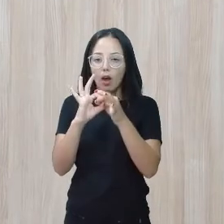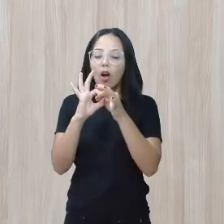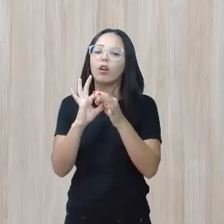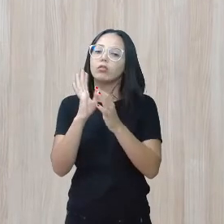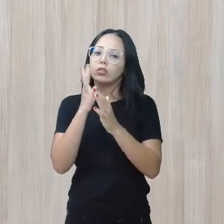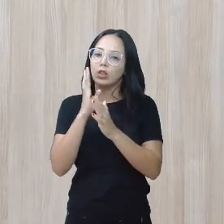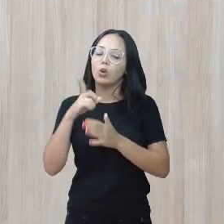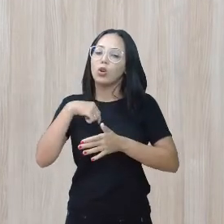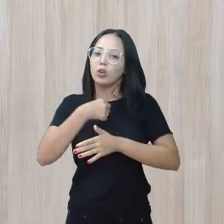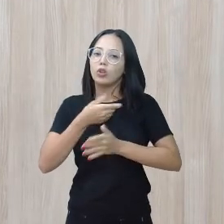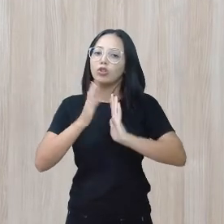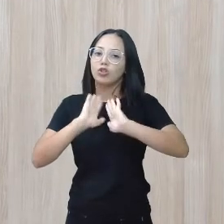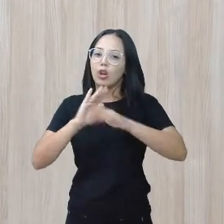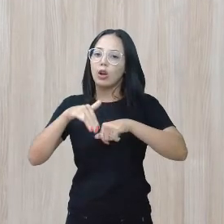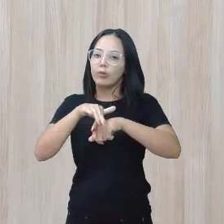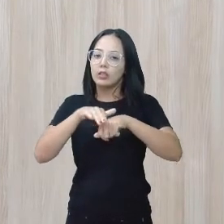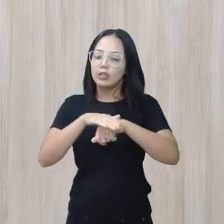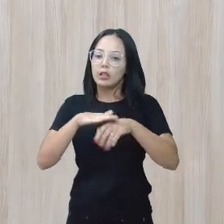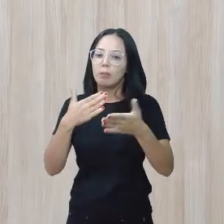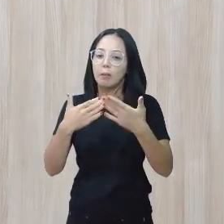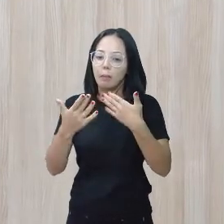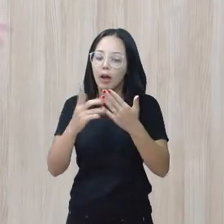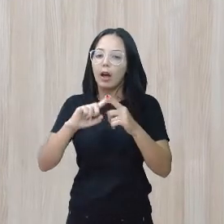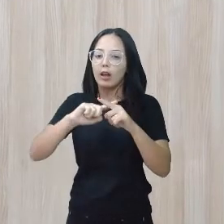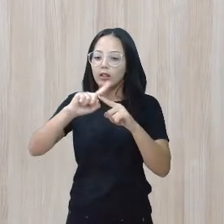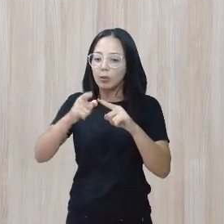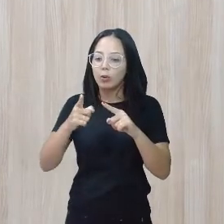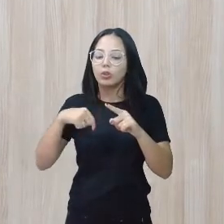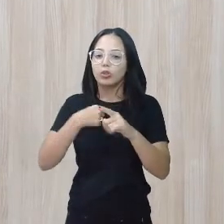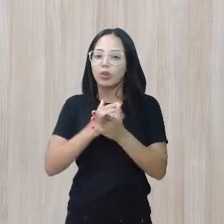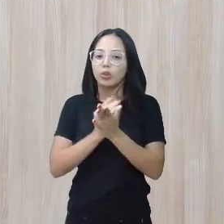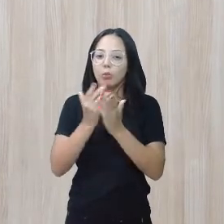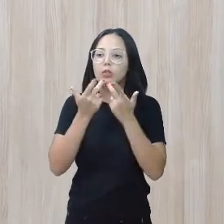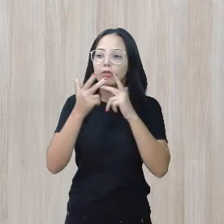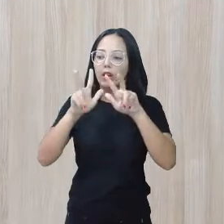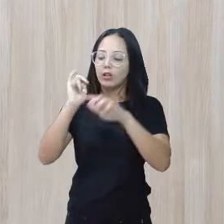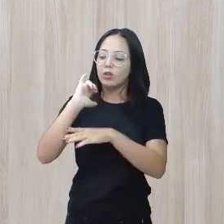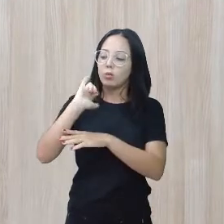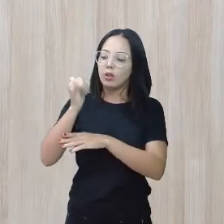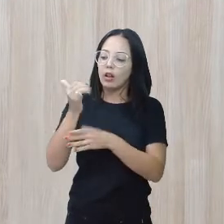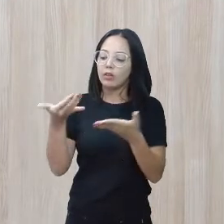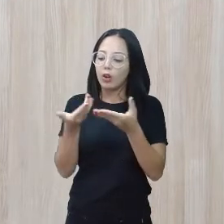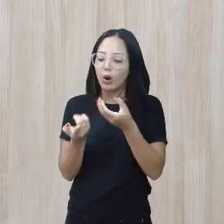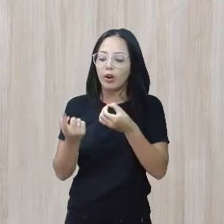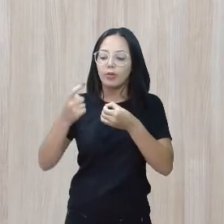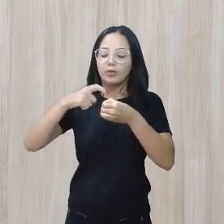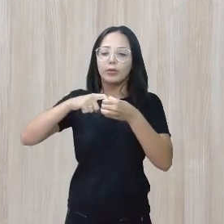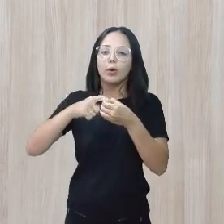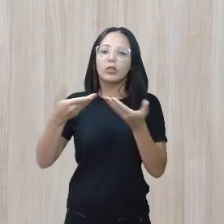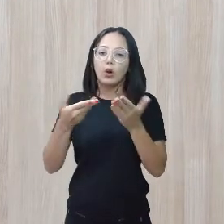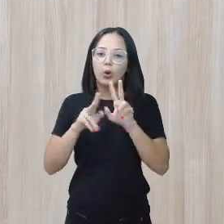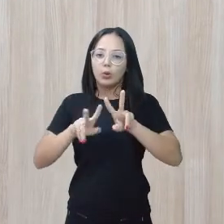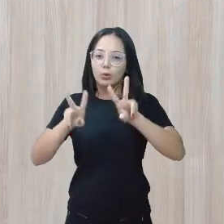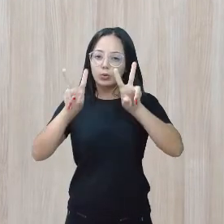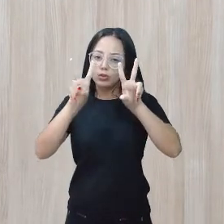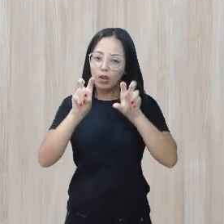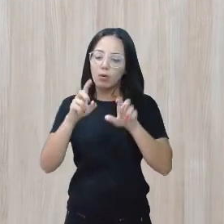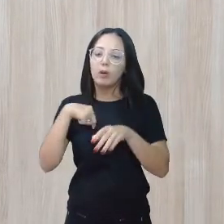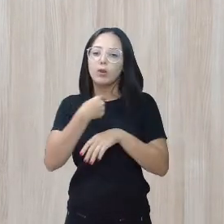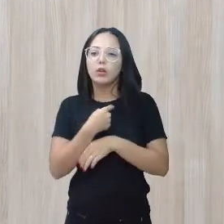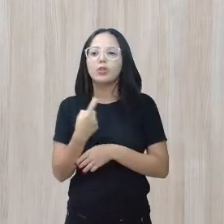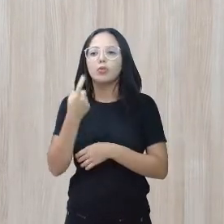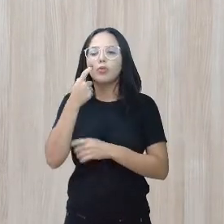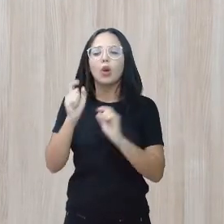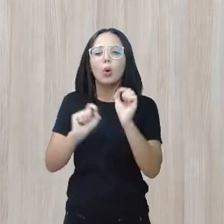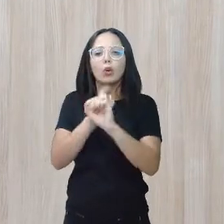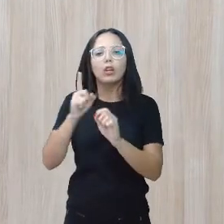gente já vinha conversando em outras aulas, depois a gente começou a falar sobre narrativa e agora a gente retoma esse tema para ver o que mais a